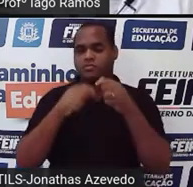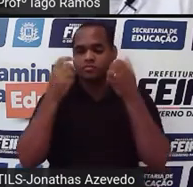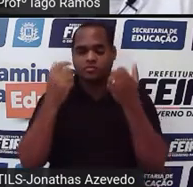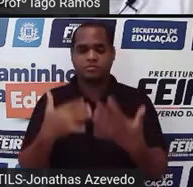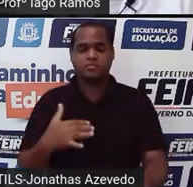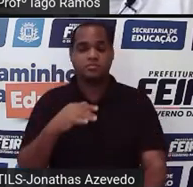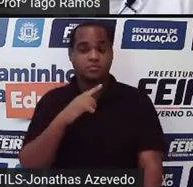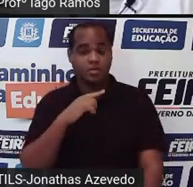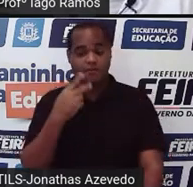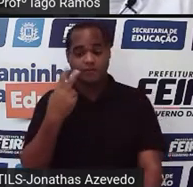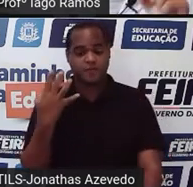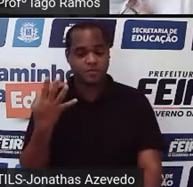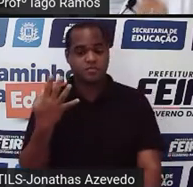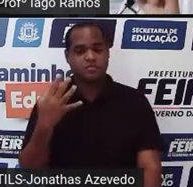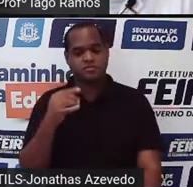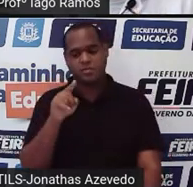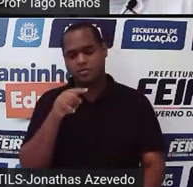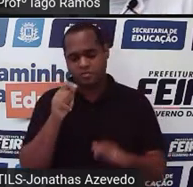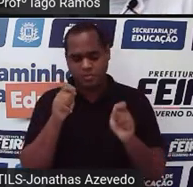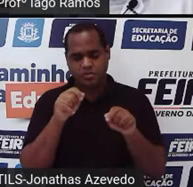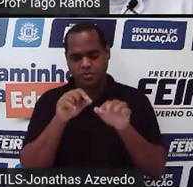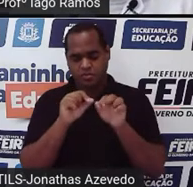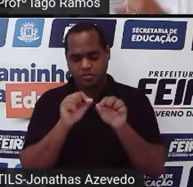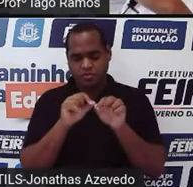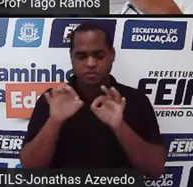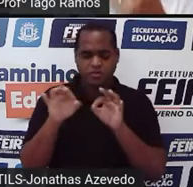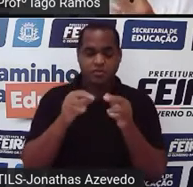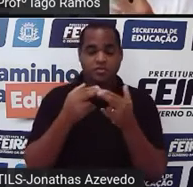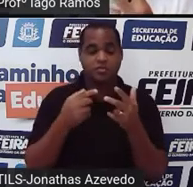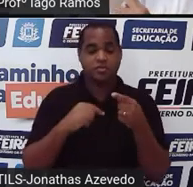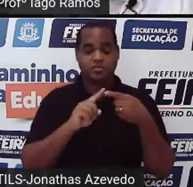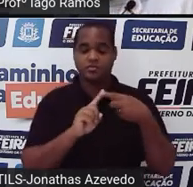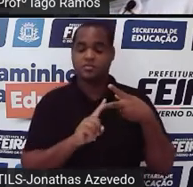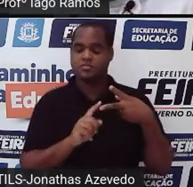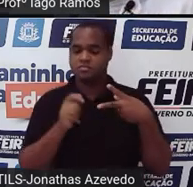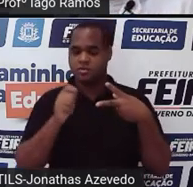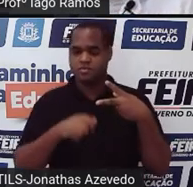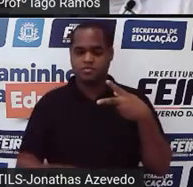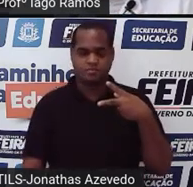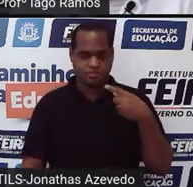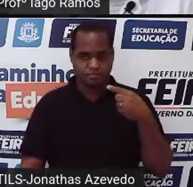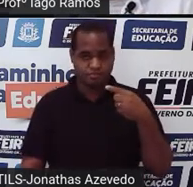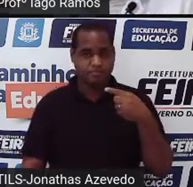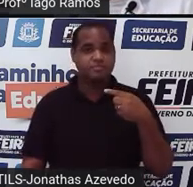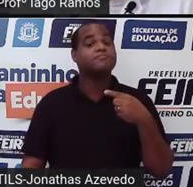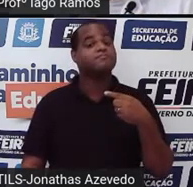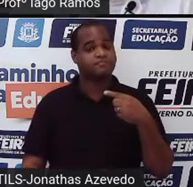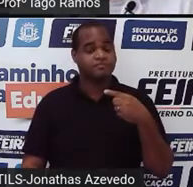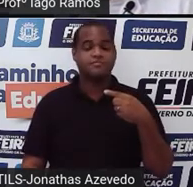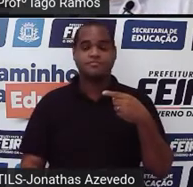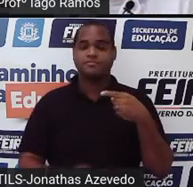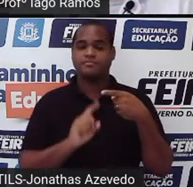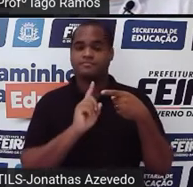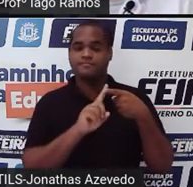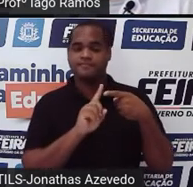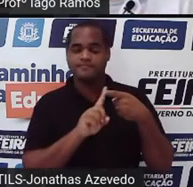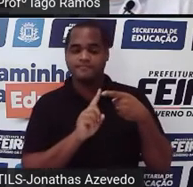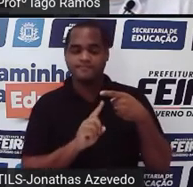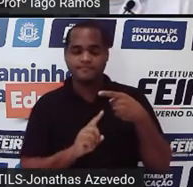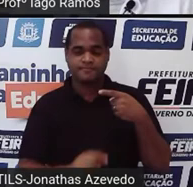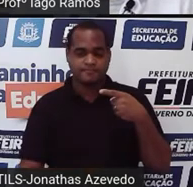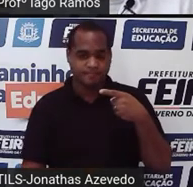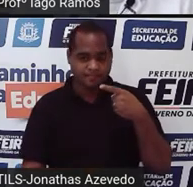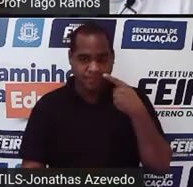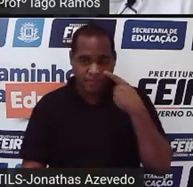E como foi que a gente fez isso a gente fez isso de duas maneiras olha só a primeira maneira